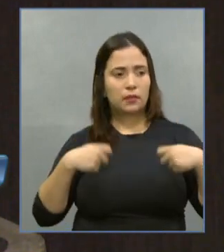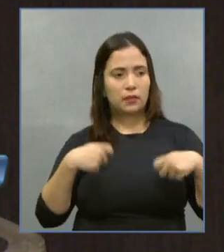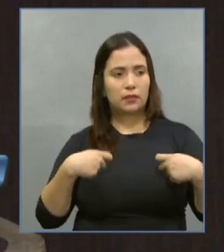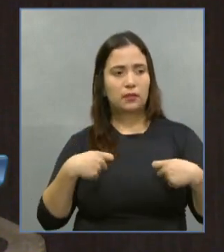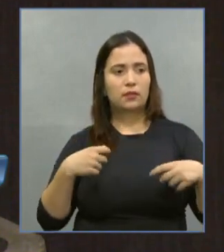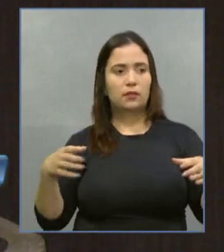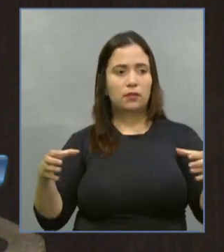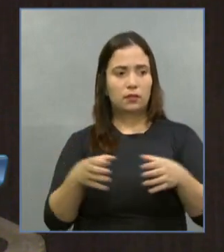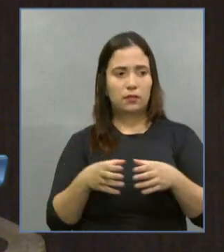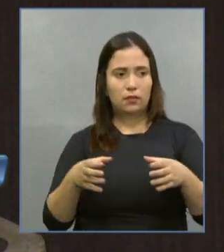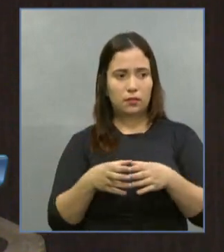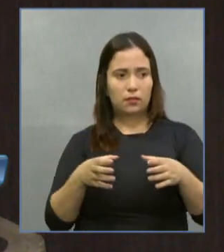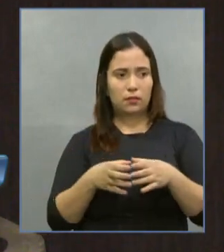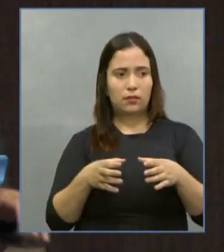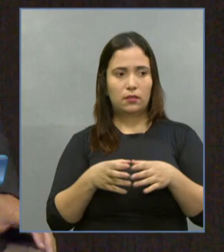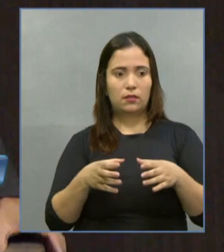crianças.